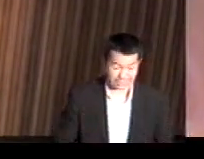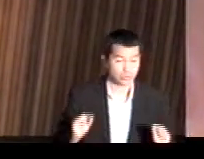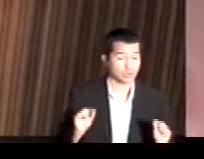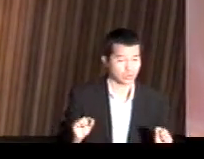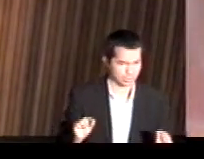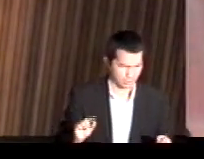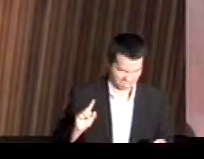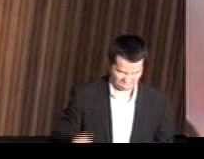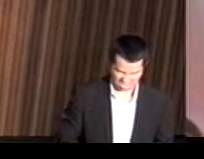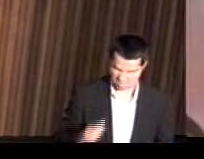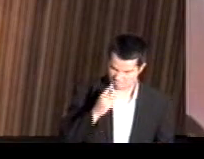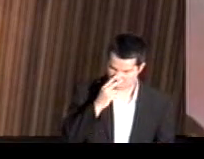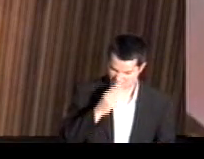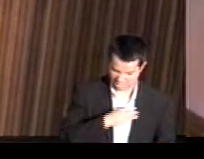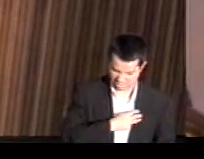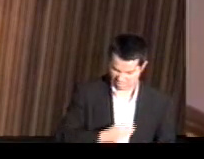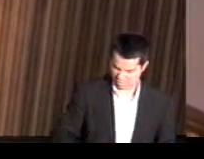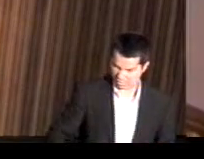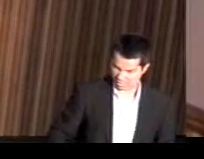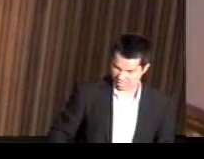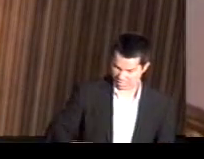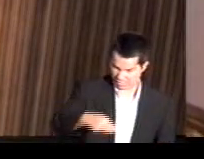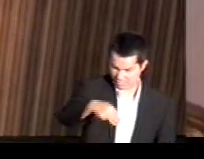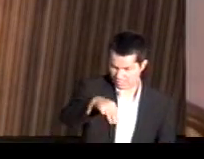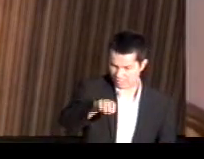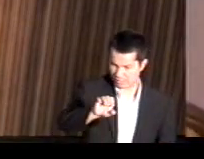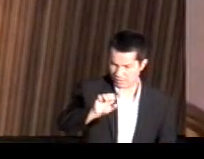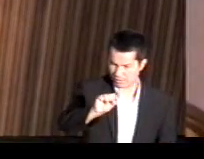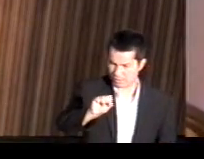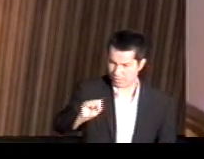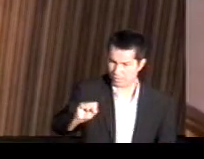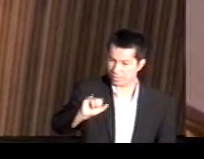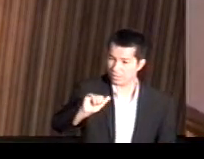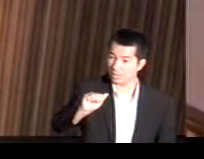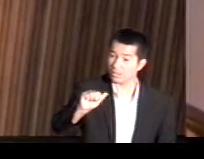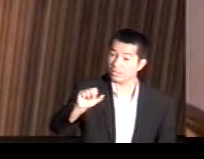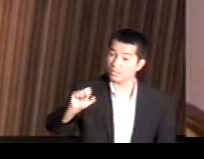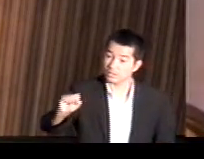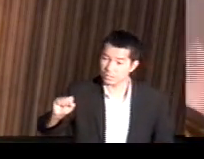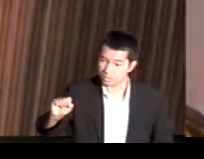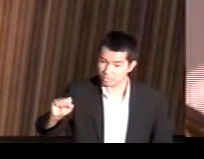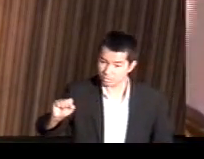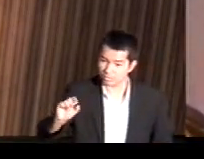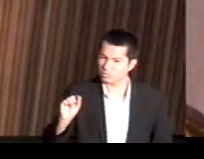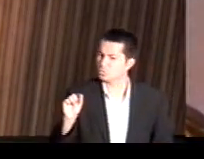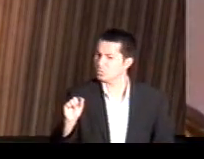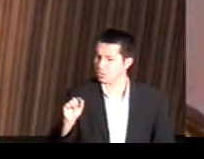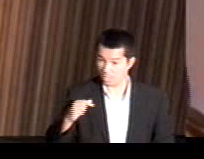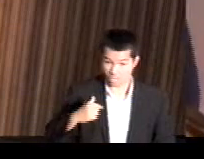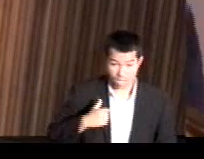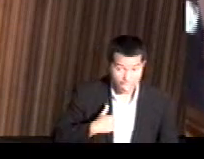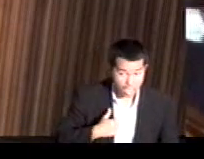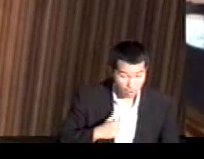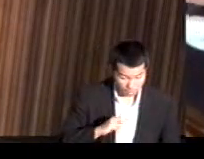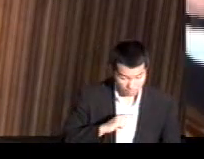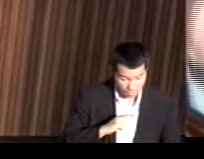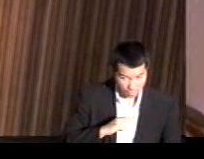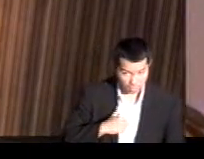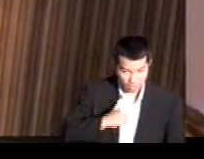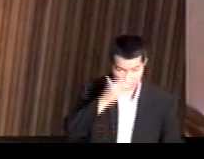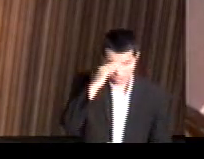pré-encarnação do Messias. O que eu acredito é que Melquisedeque era um ser humano histórico, cujo